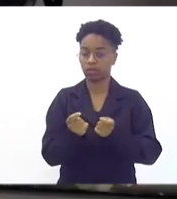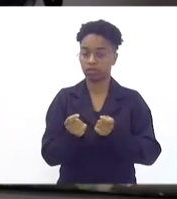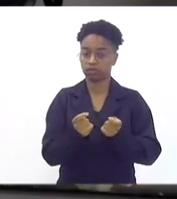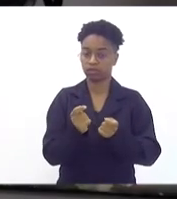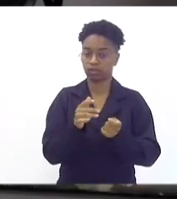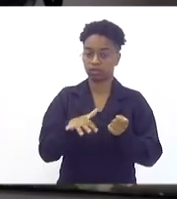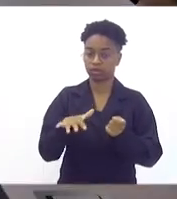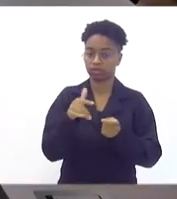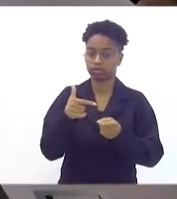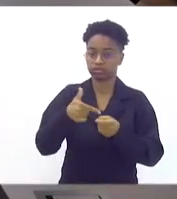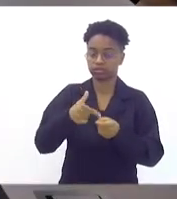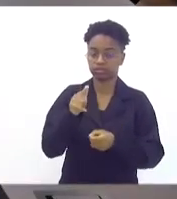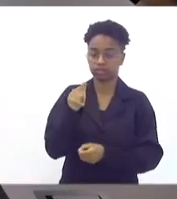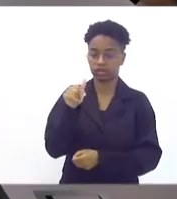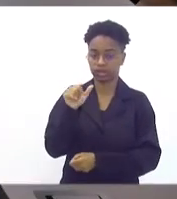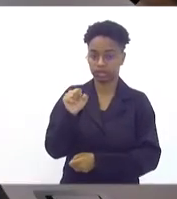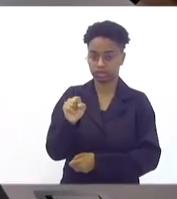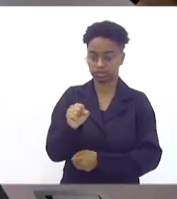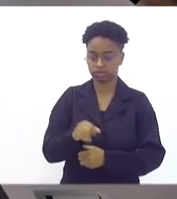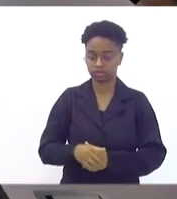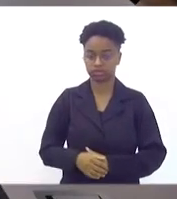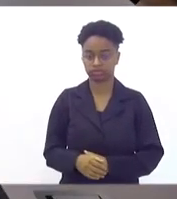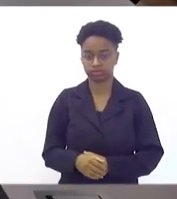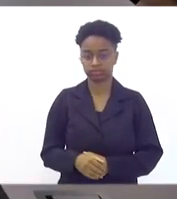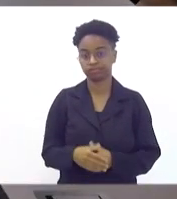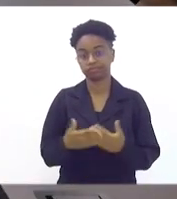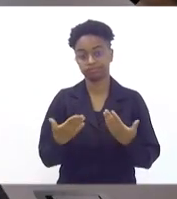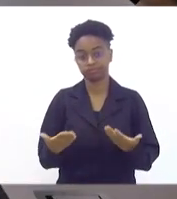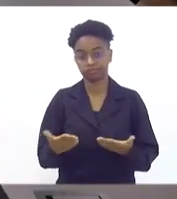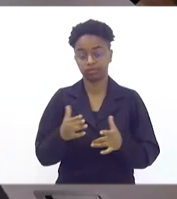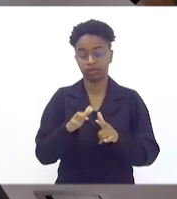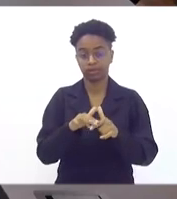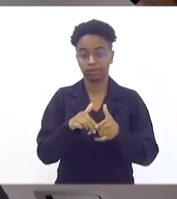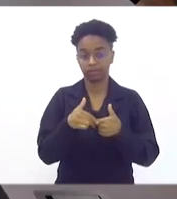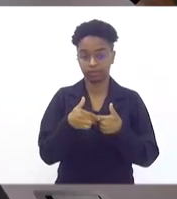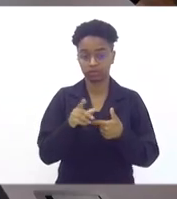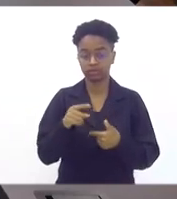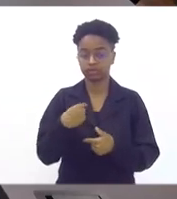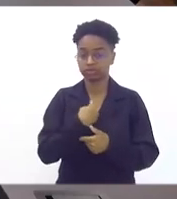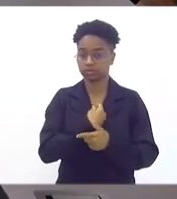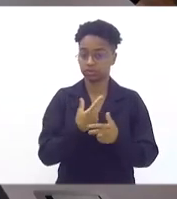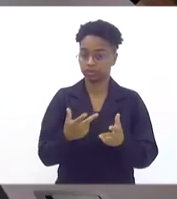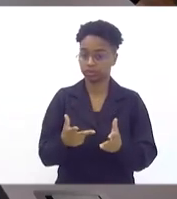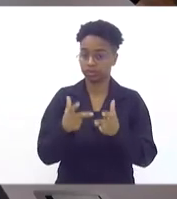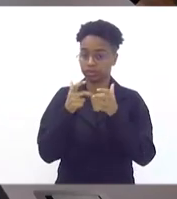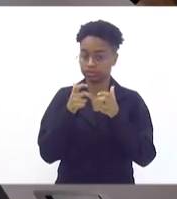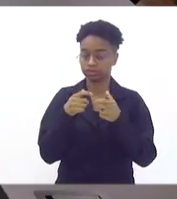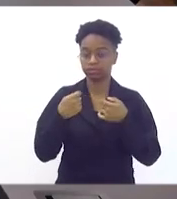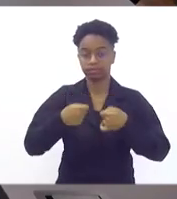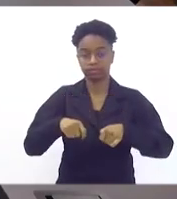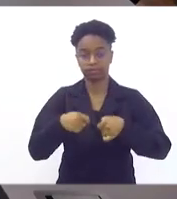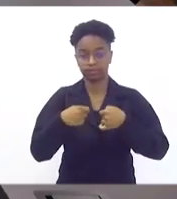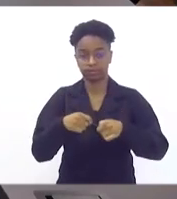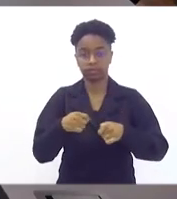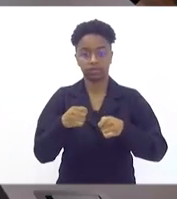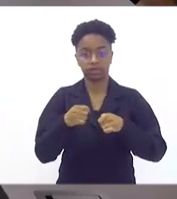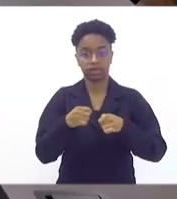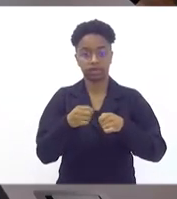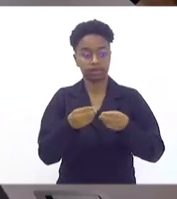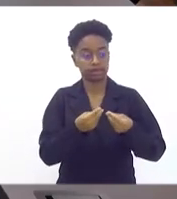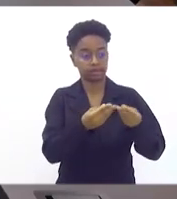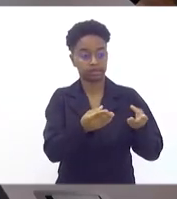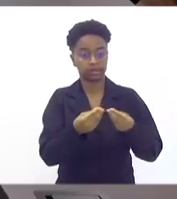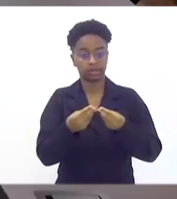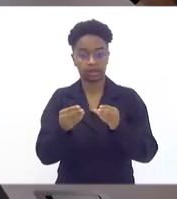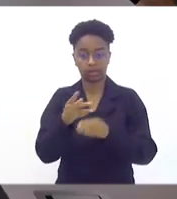na cidade e por isso entendemos a necessidade de trazer essa demanda e entregar ao presidente